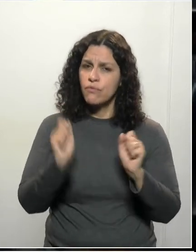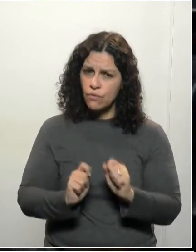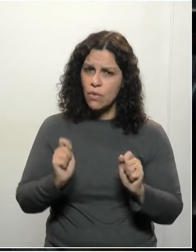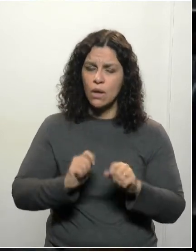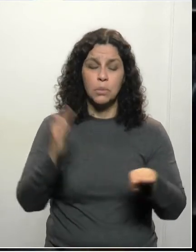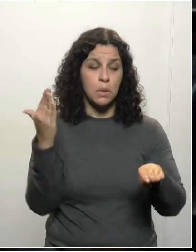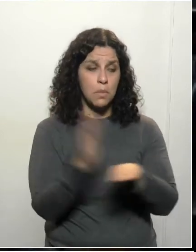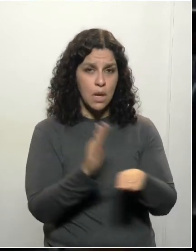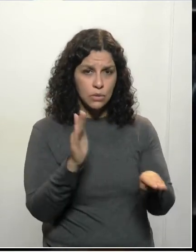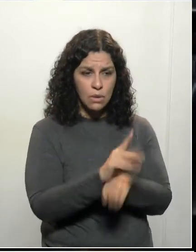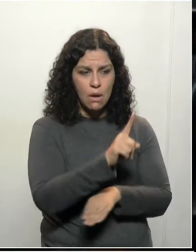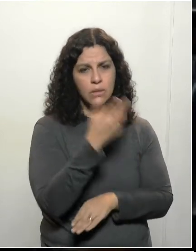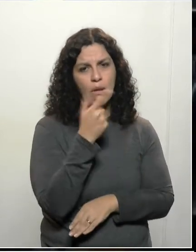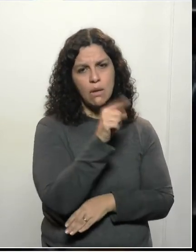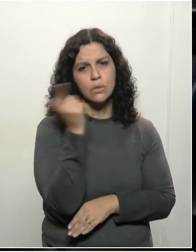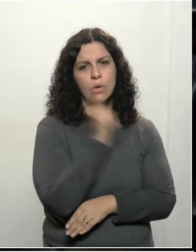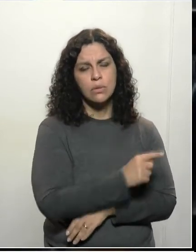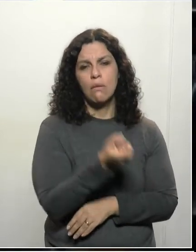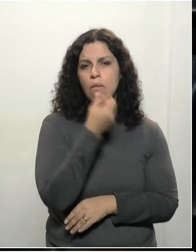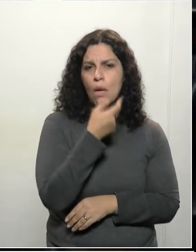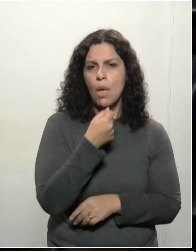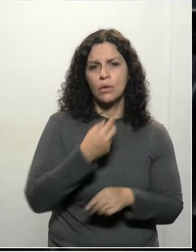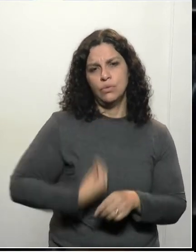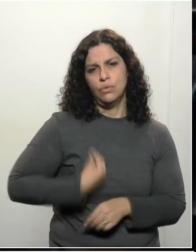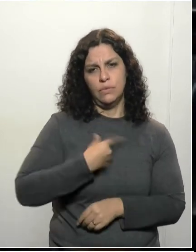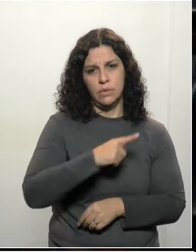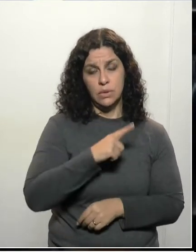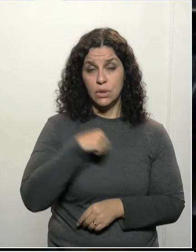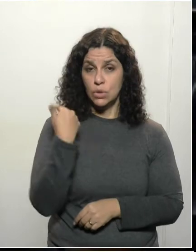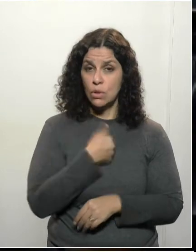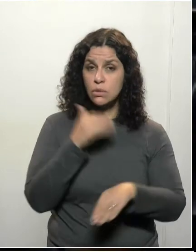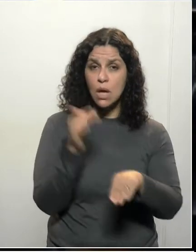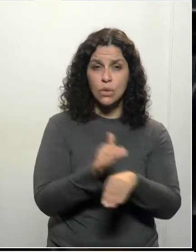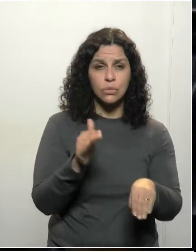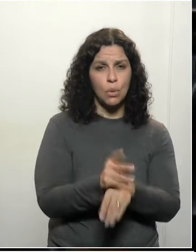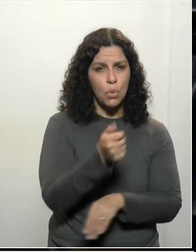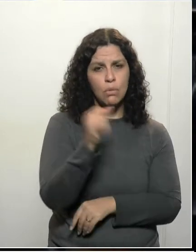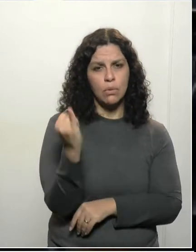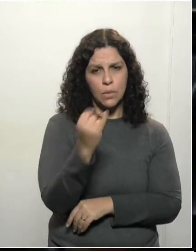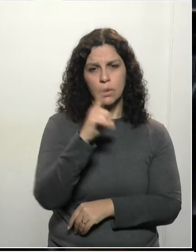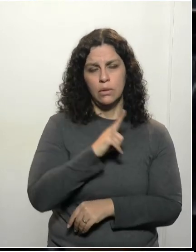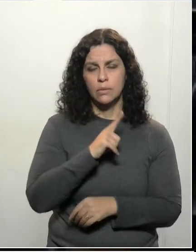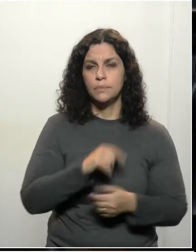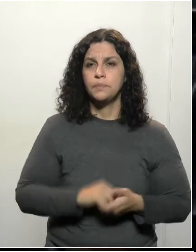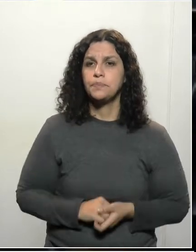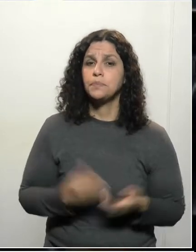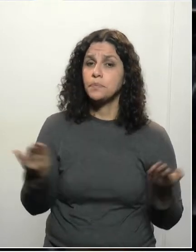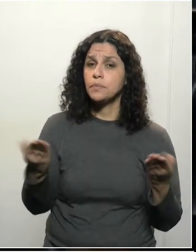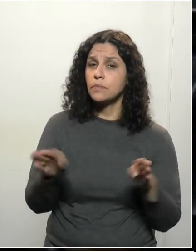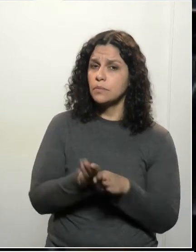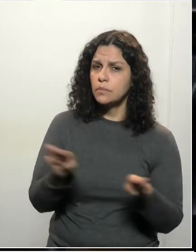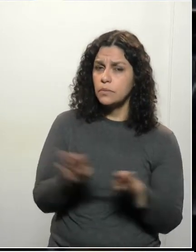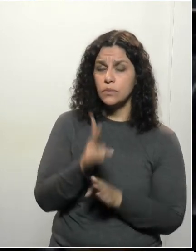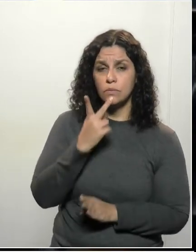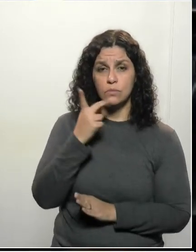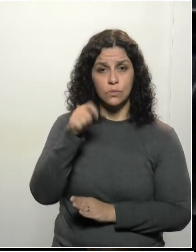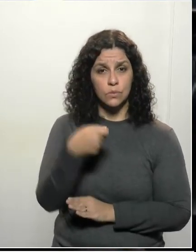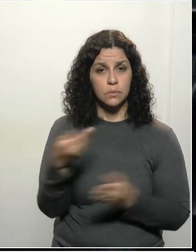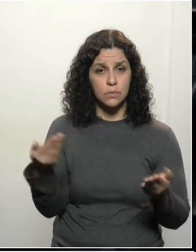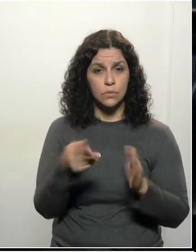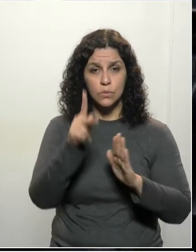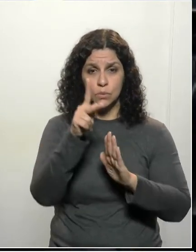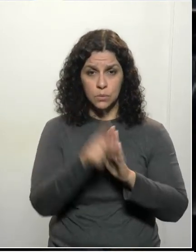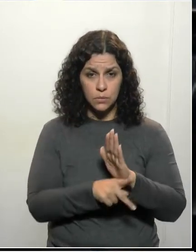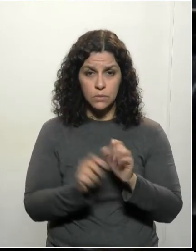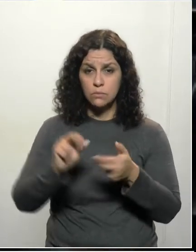ser superado e essa criança vai poder sobreviver. E cada um que puder ajudar um pouco é importante. Gostaria também de me reportar nesse momento ao